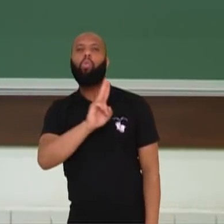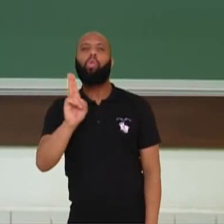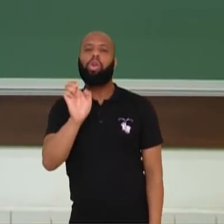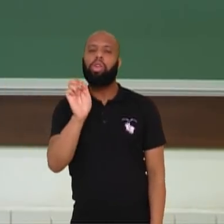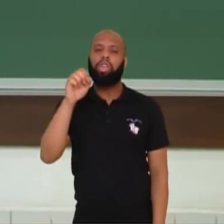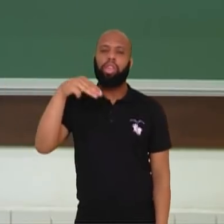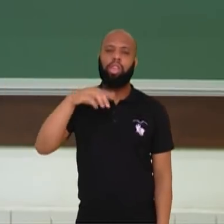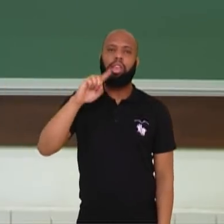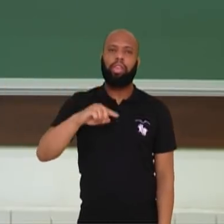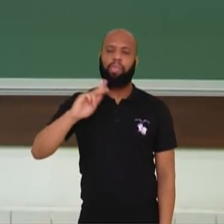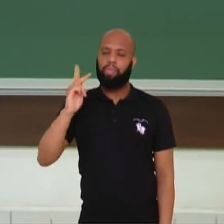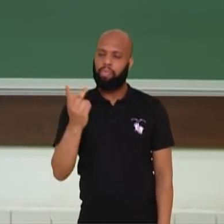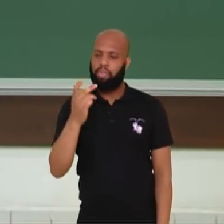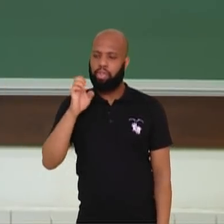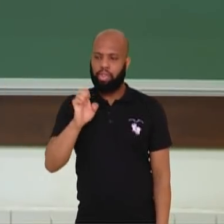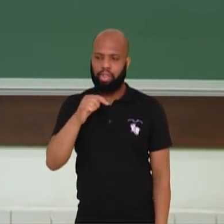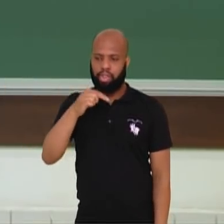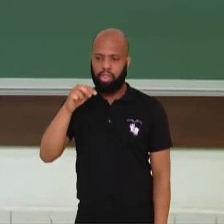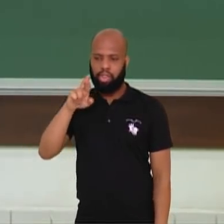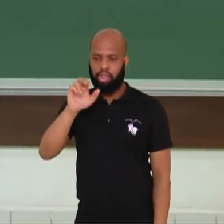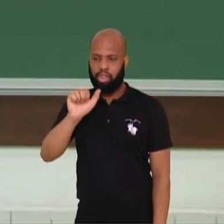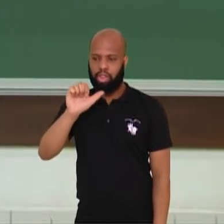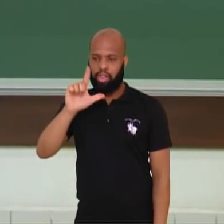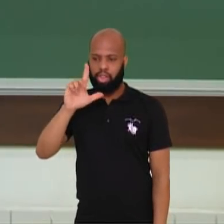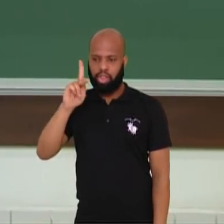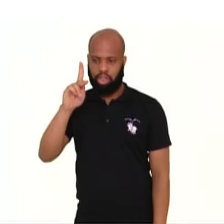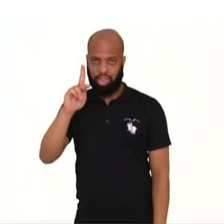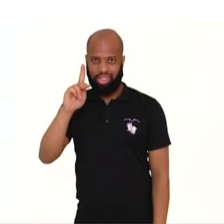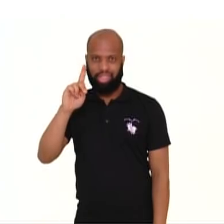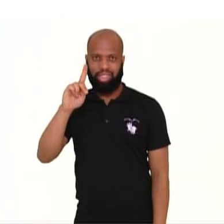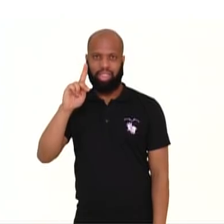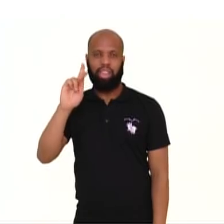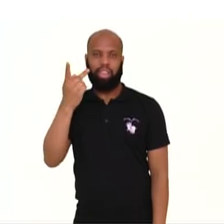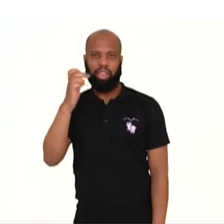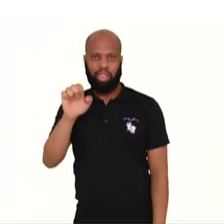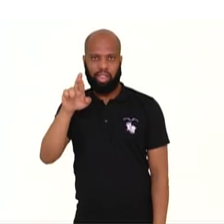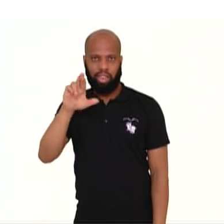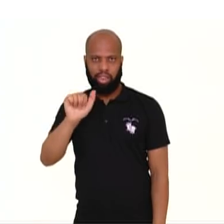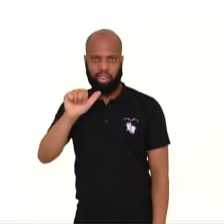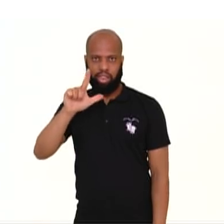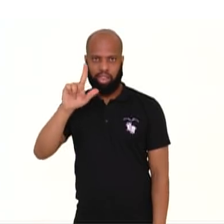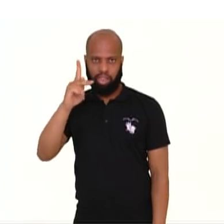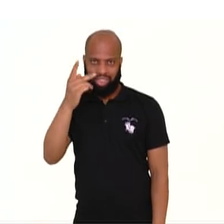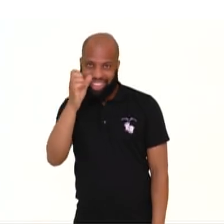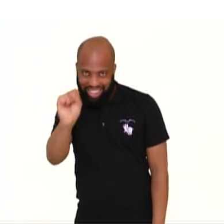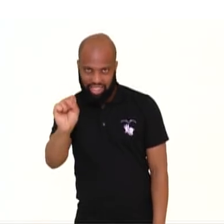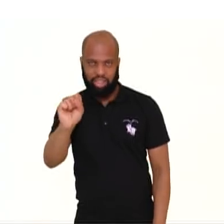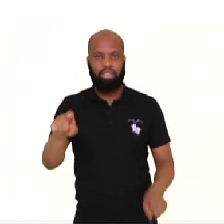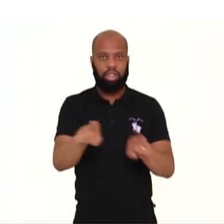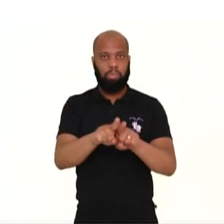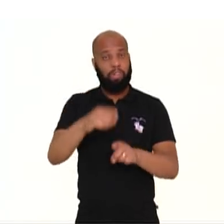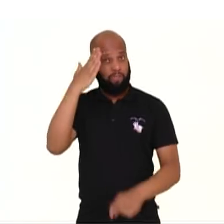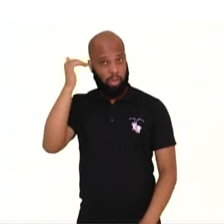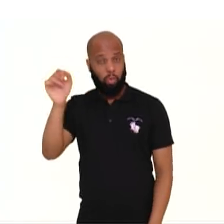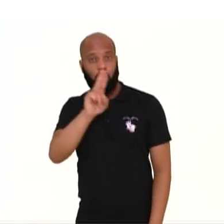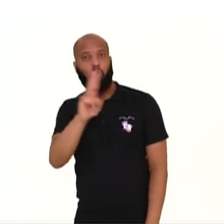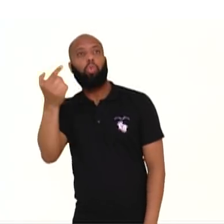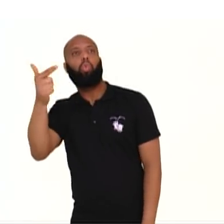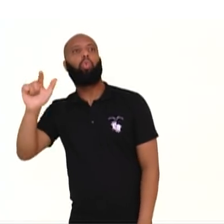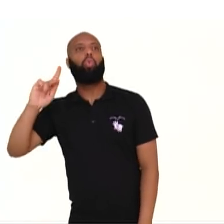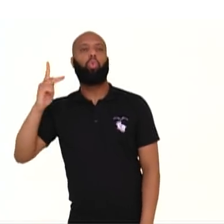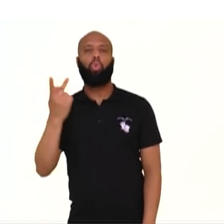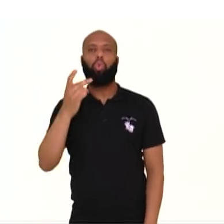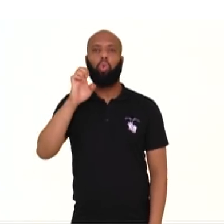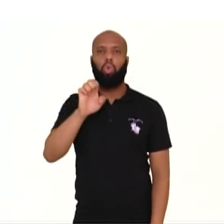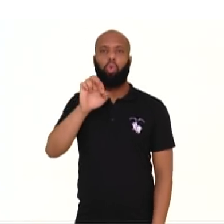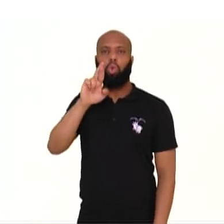seja Héracles, conhecido lá entre os romanos por Hércules, também um nome mais famoso talvez, né? Héracles